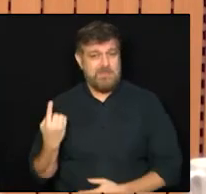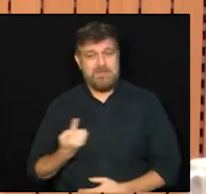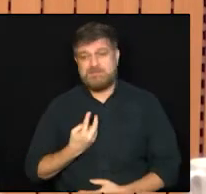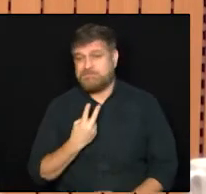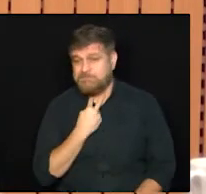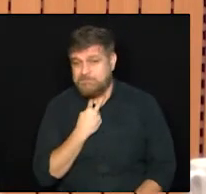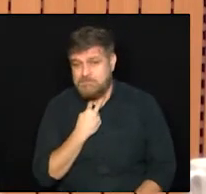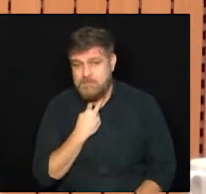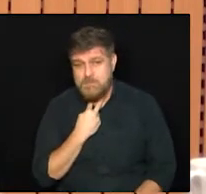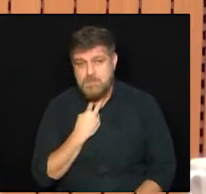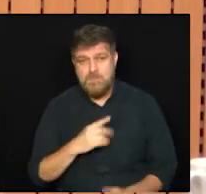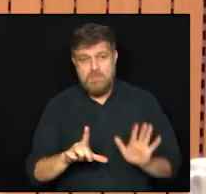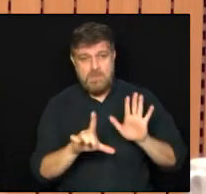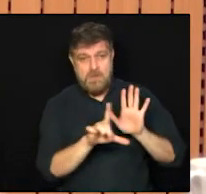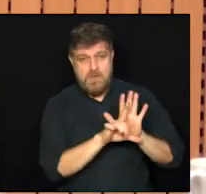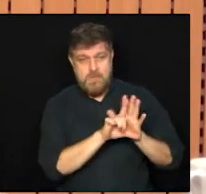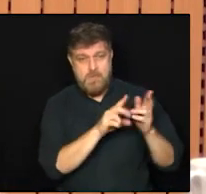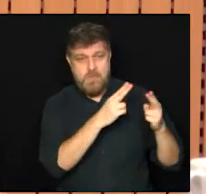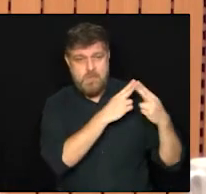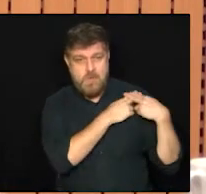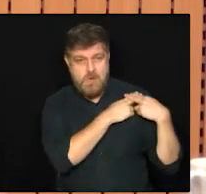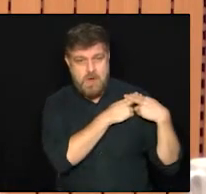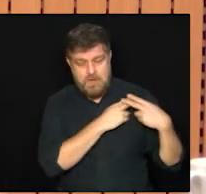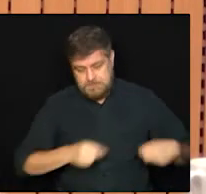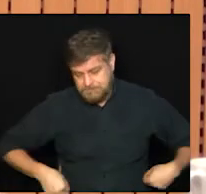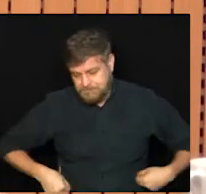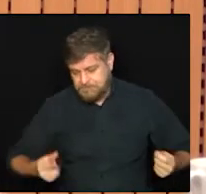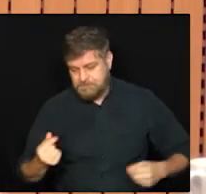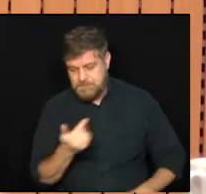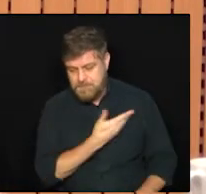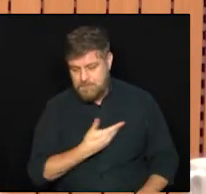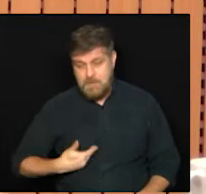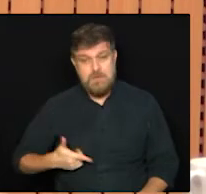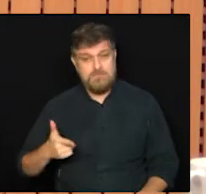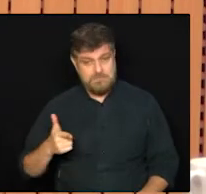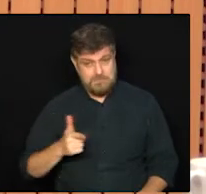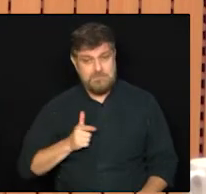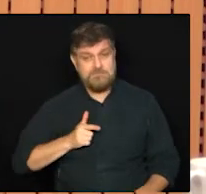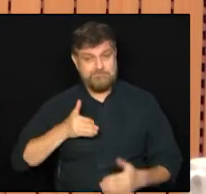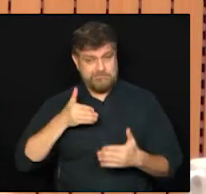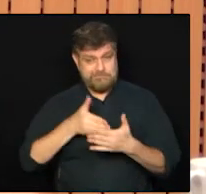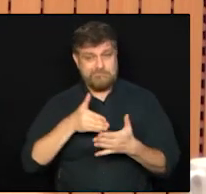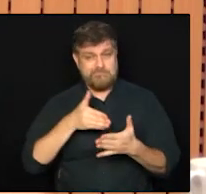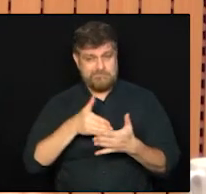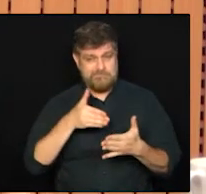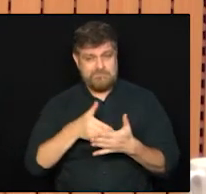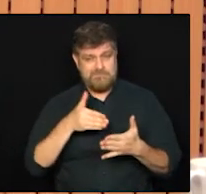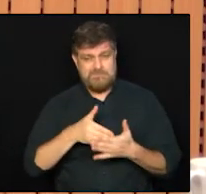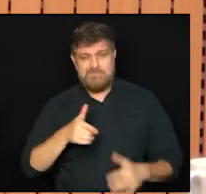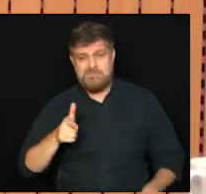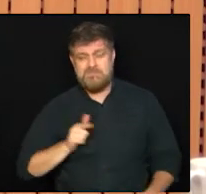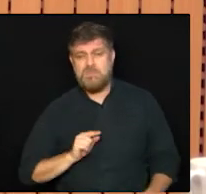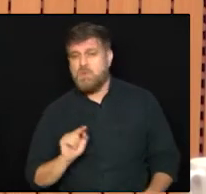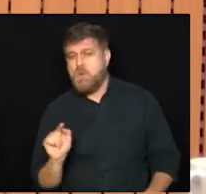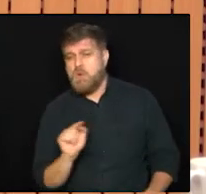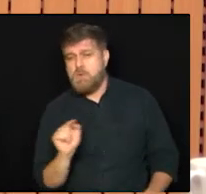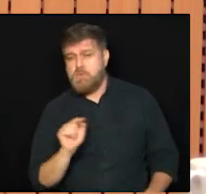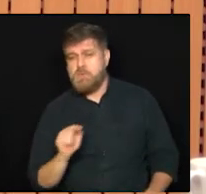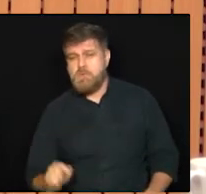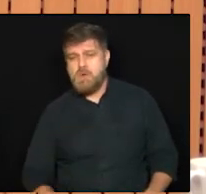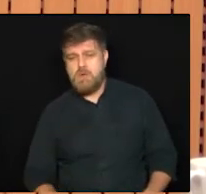Responsabilidade Fiscal impõe, inclusive, algumas dificuldades e limitações naquilo que é chamado